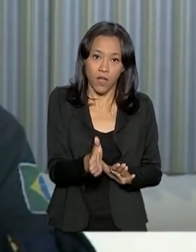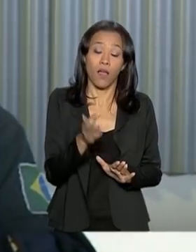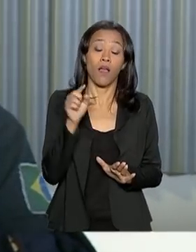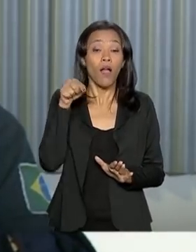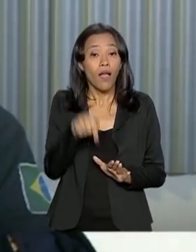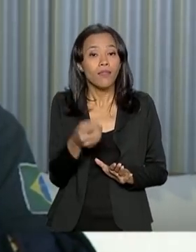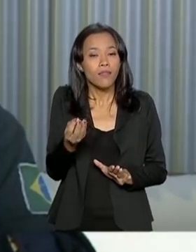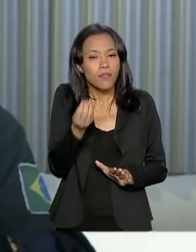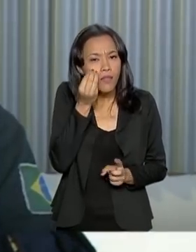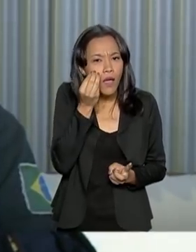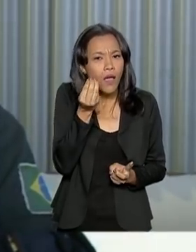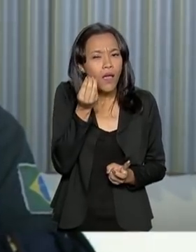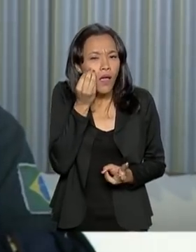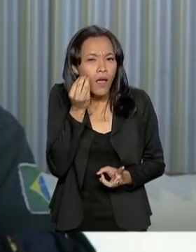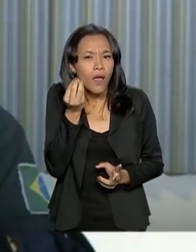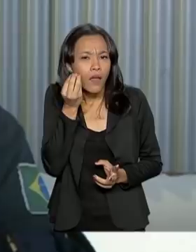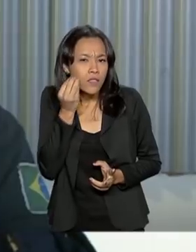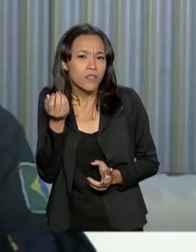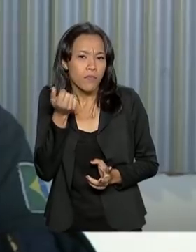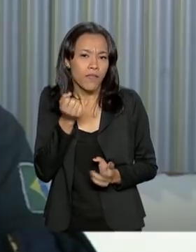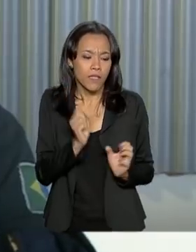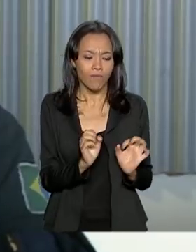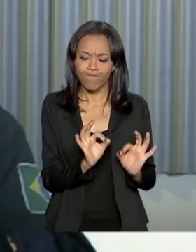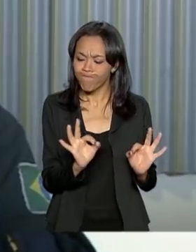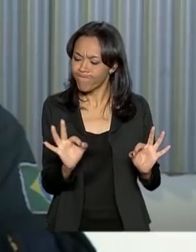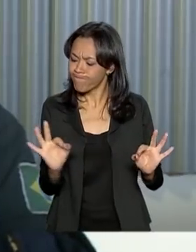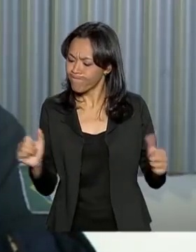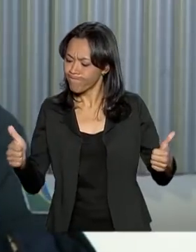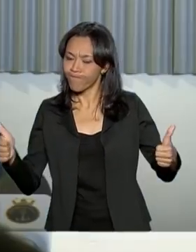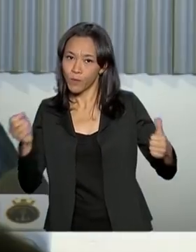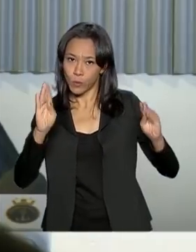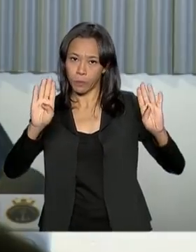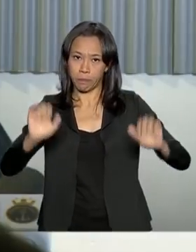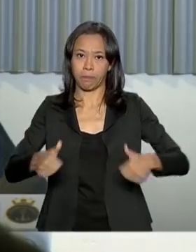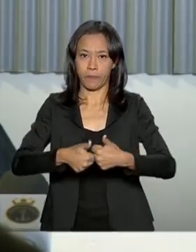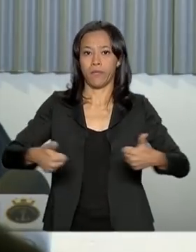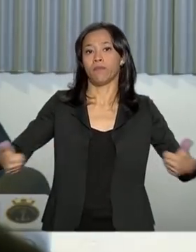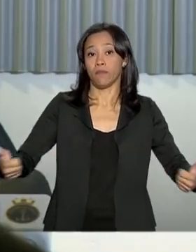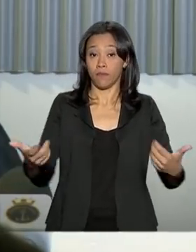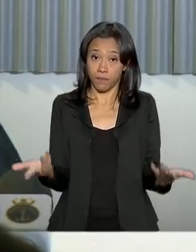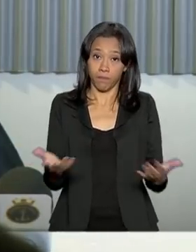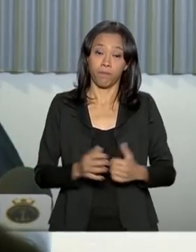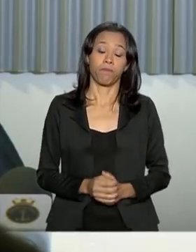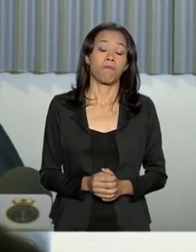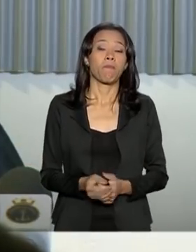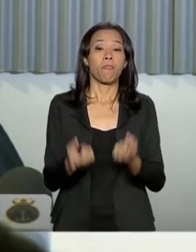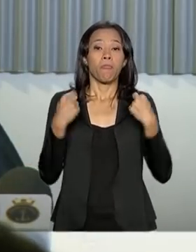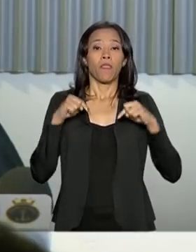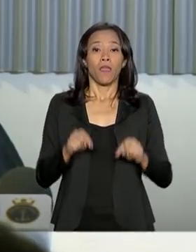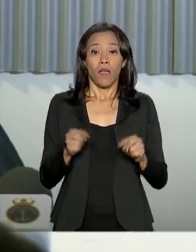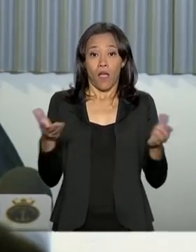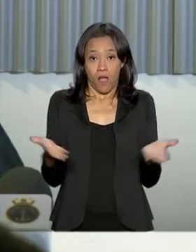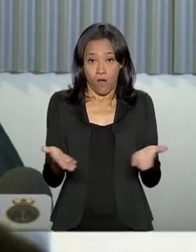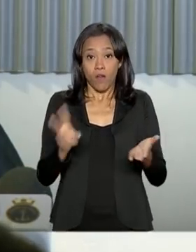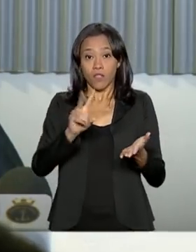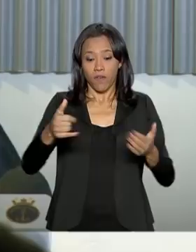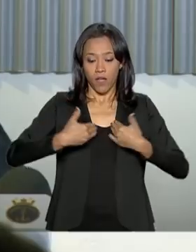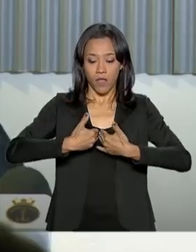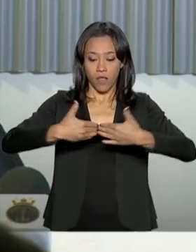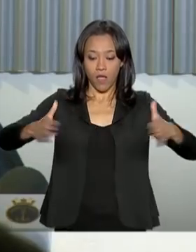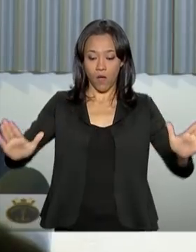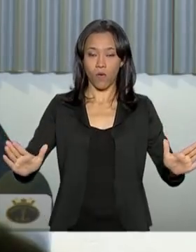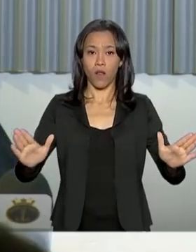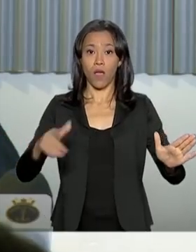esses testes voltados para o funcionamento no limite dos equipamentos. Bem, e agora nós faremos a inauguração da